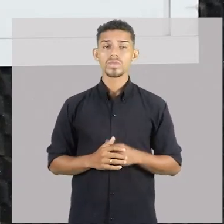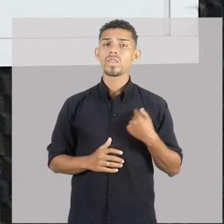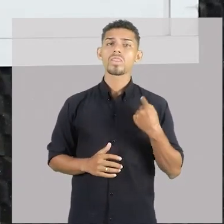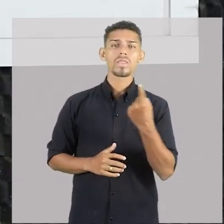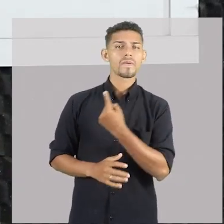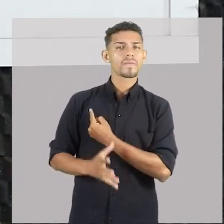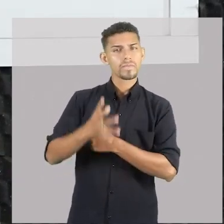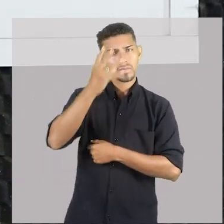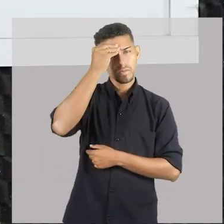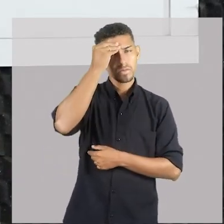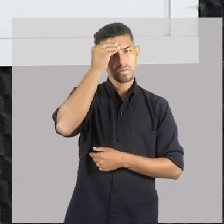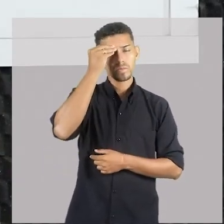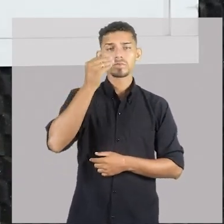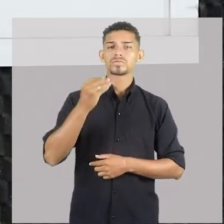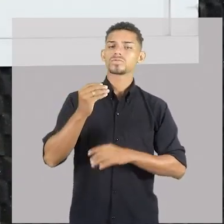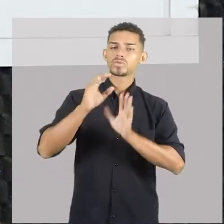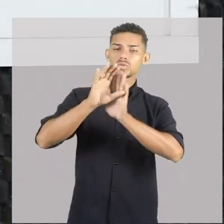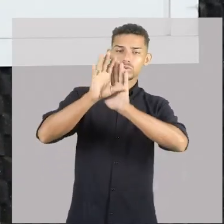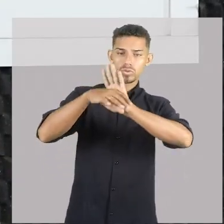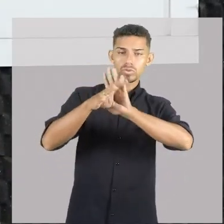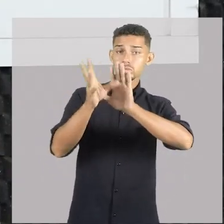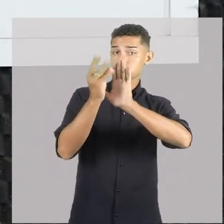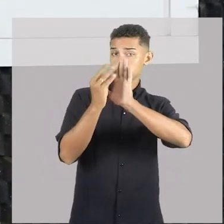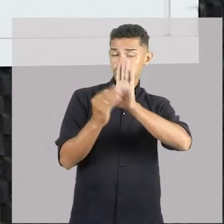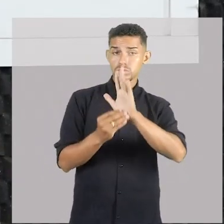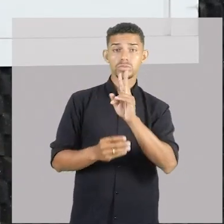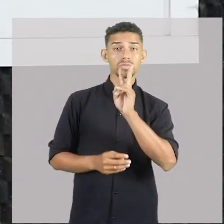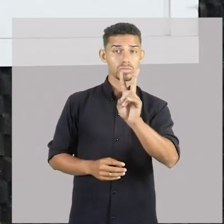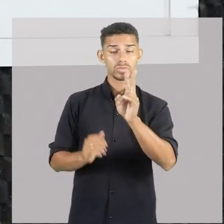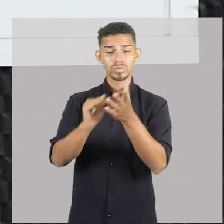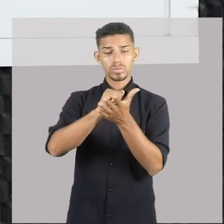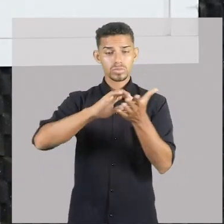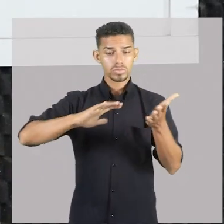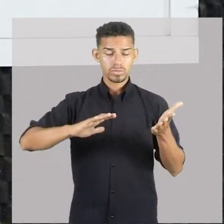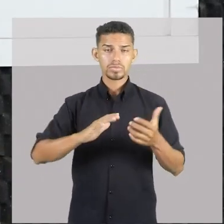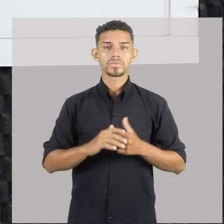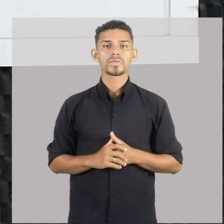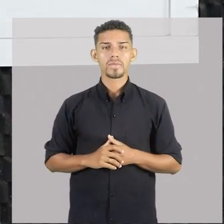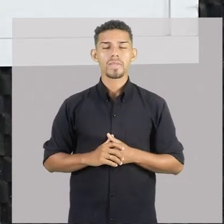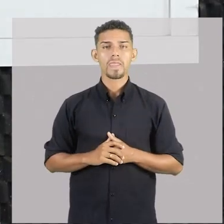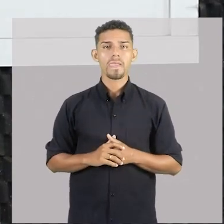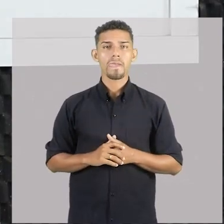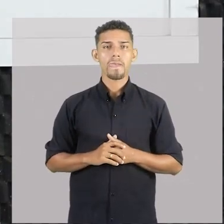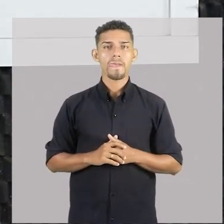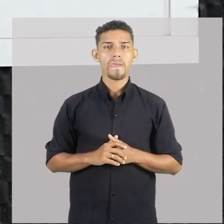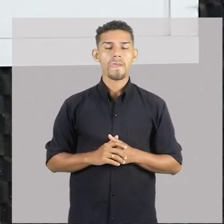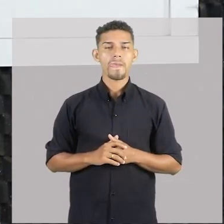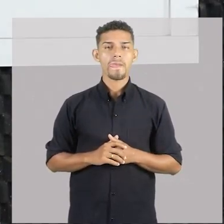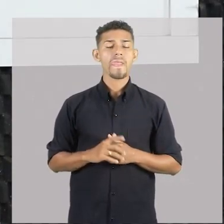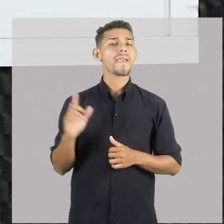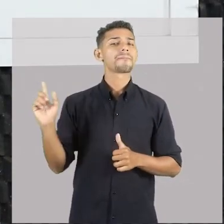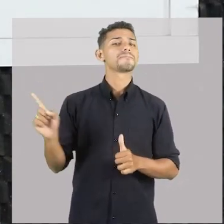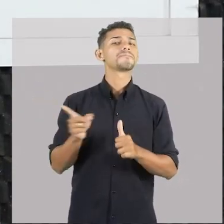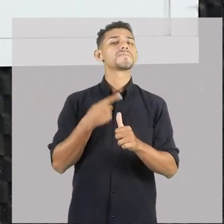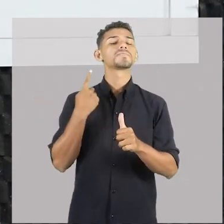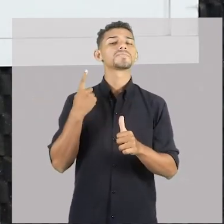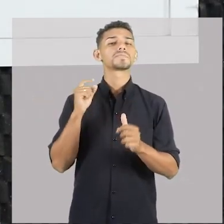gente fixar mais esse conteúdo, nós temos 2 exercícios aí. Então vamos para o